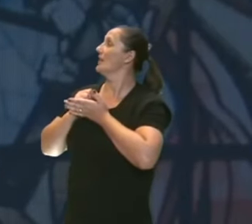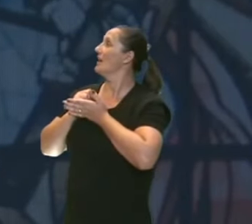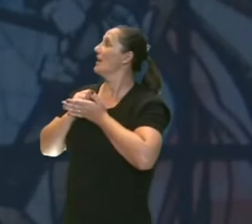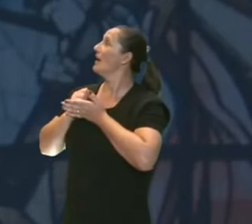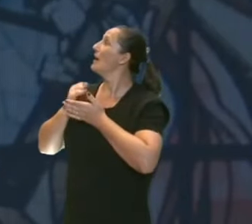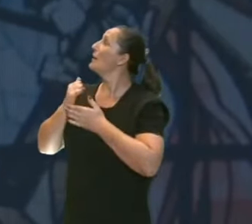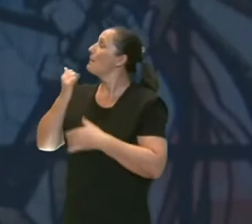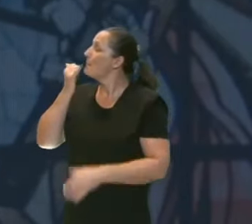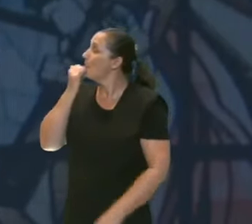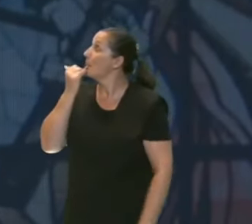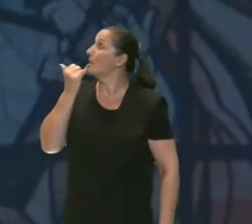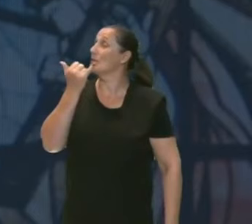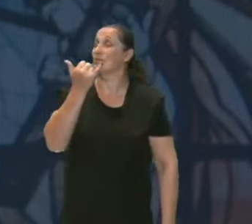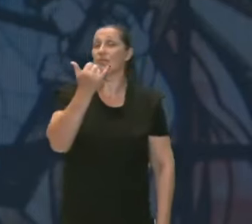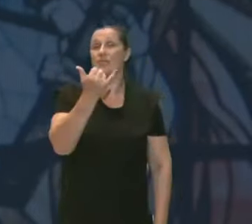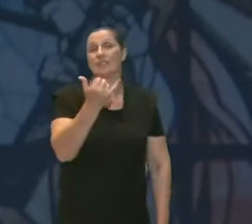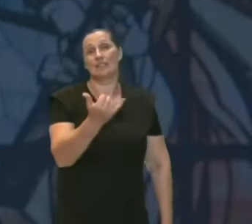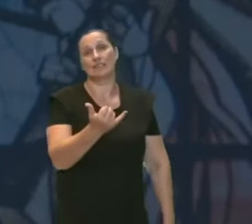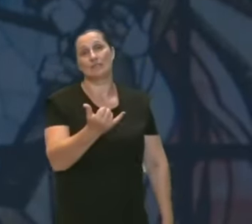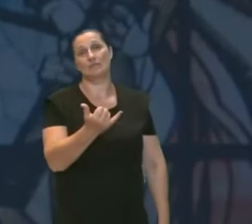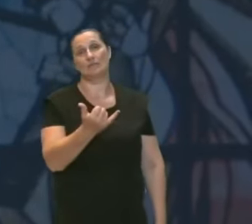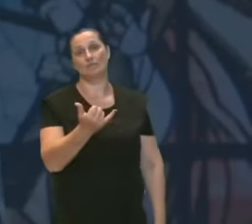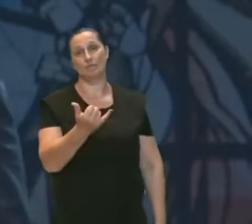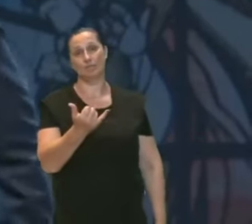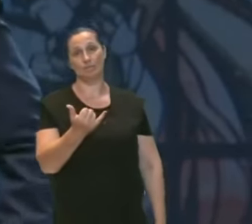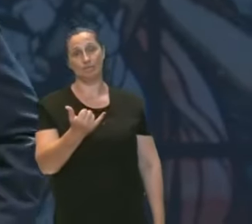aquela que libera perdão.